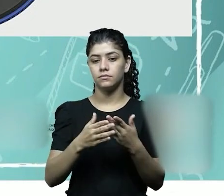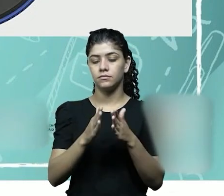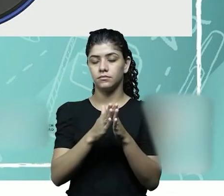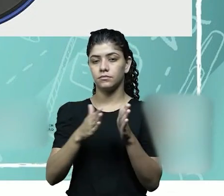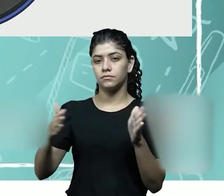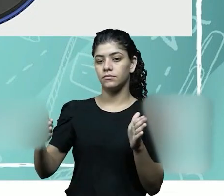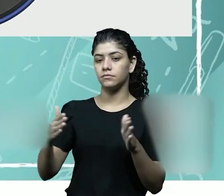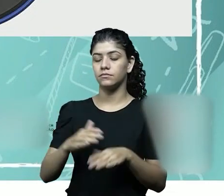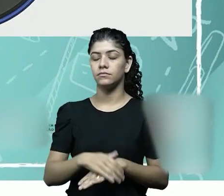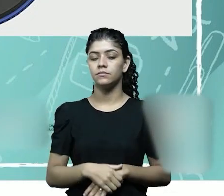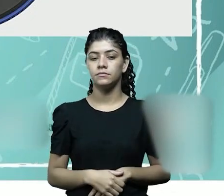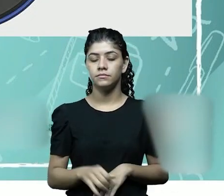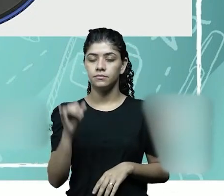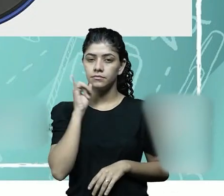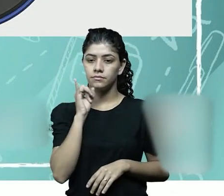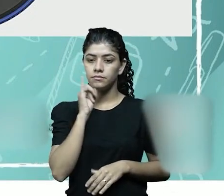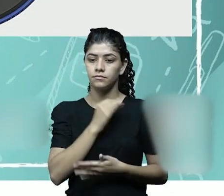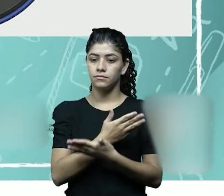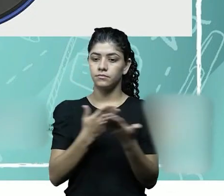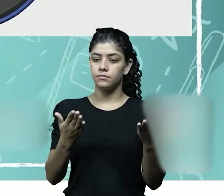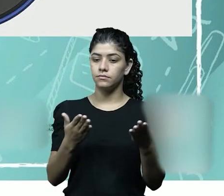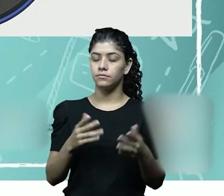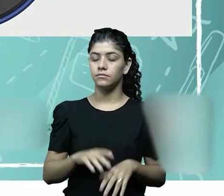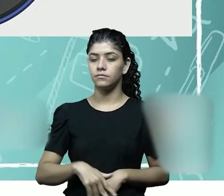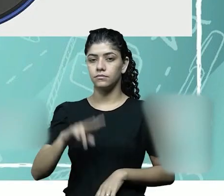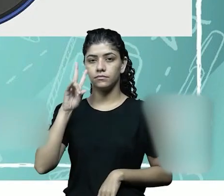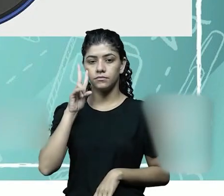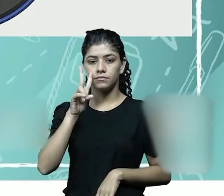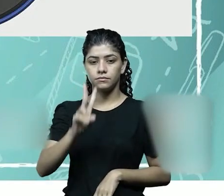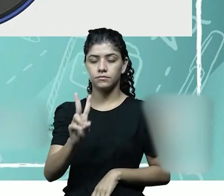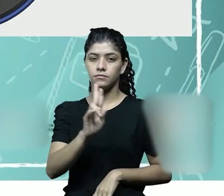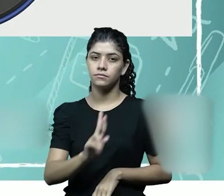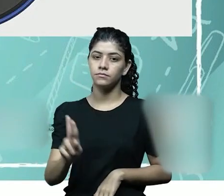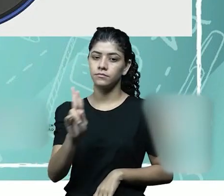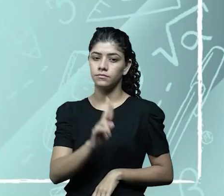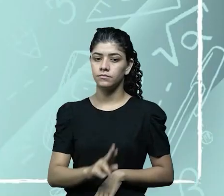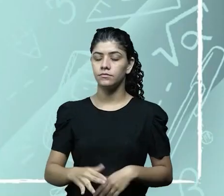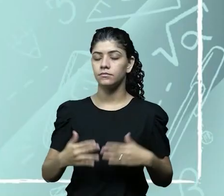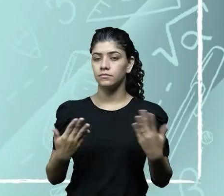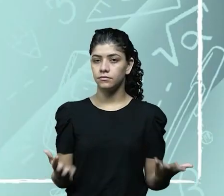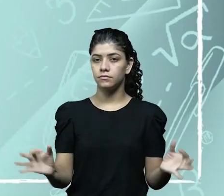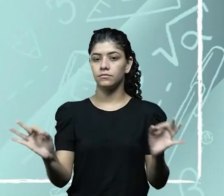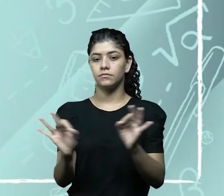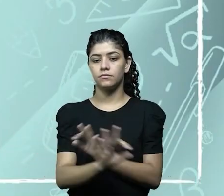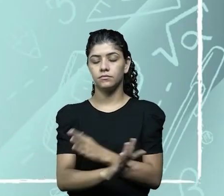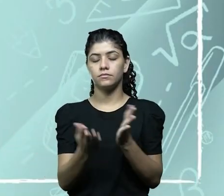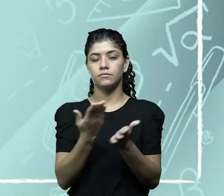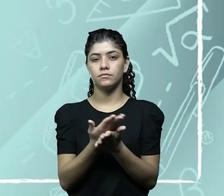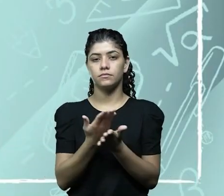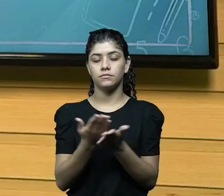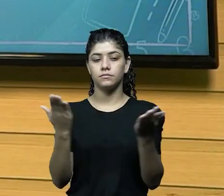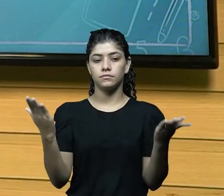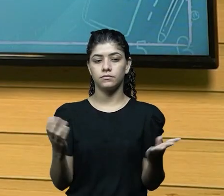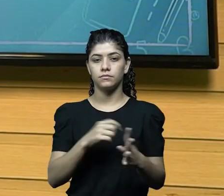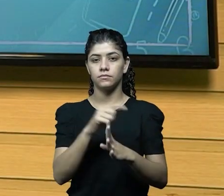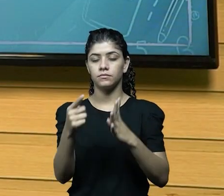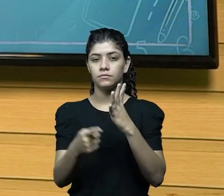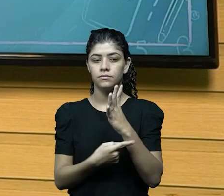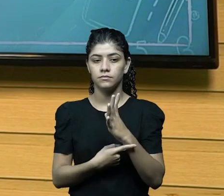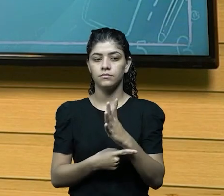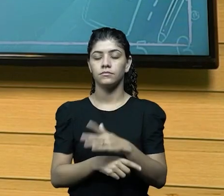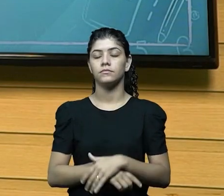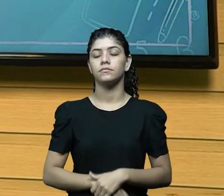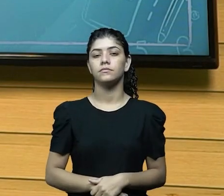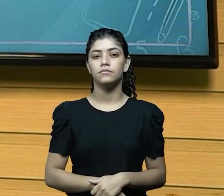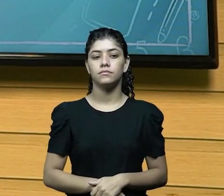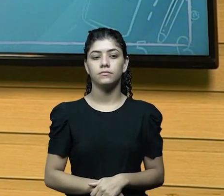peças. Tá? Aqui são só alguns exemplos que a gente pode acompanhar dessas aplicações. E aqui a gente encerra a nossa 4ª